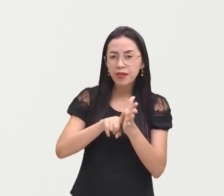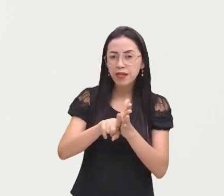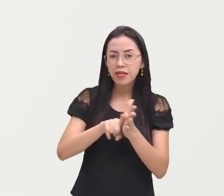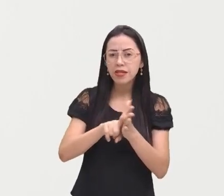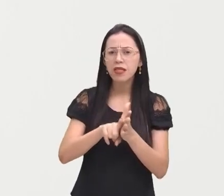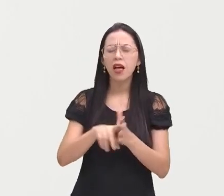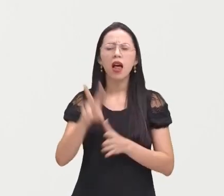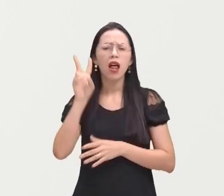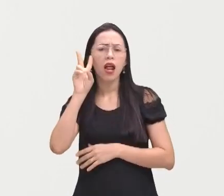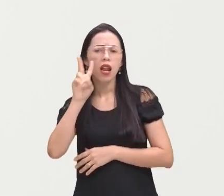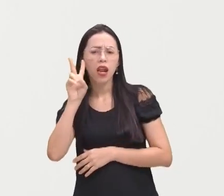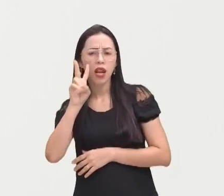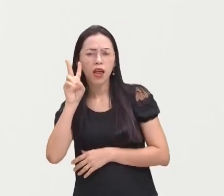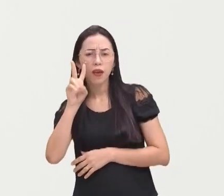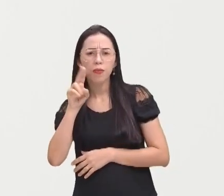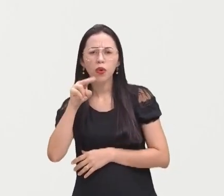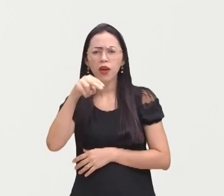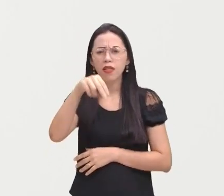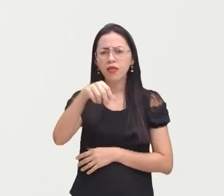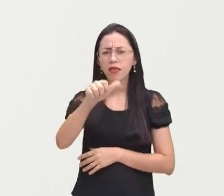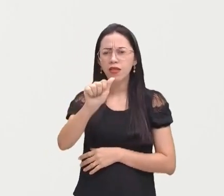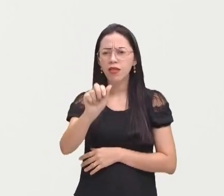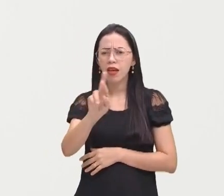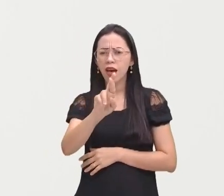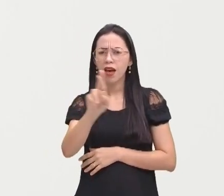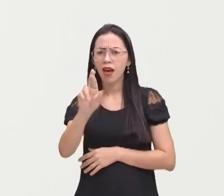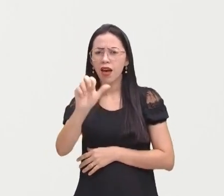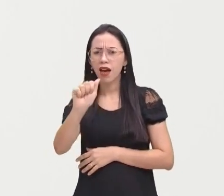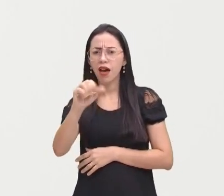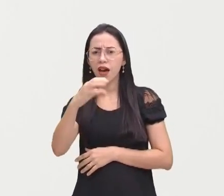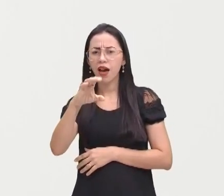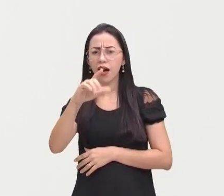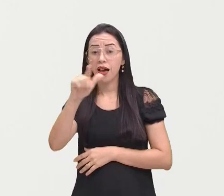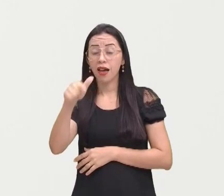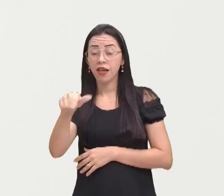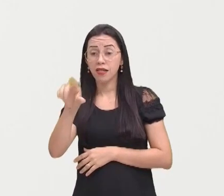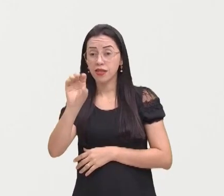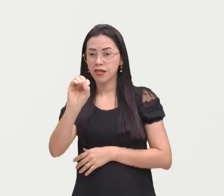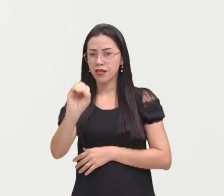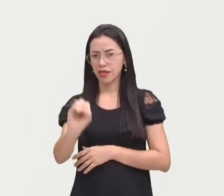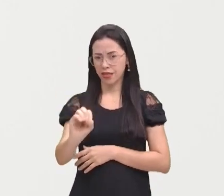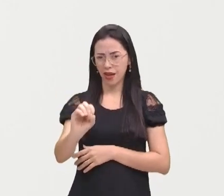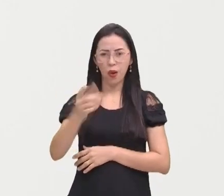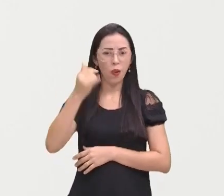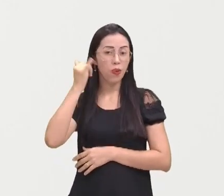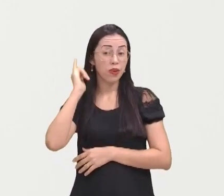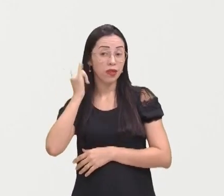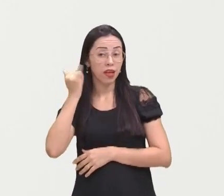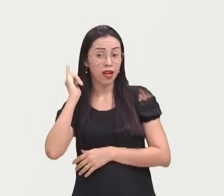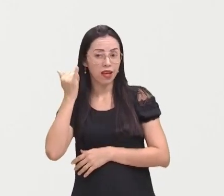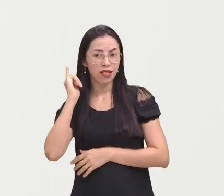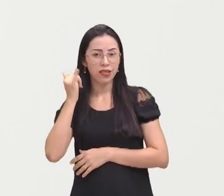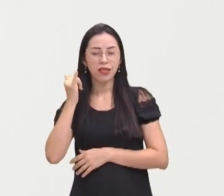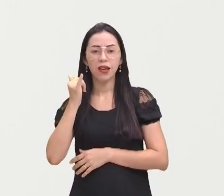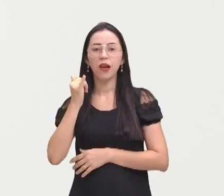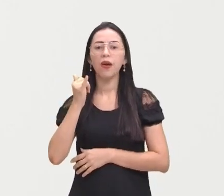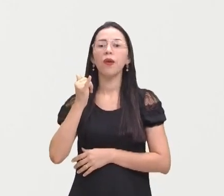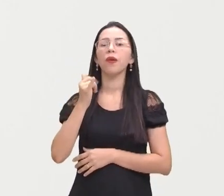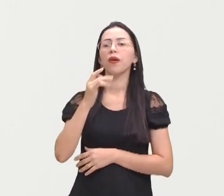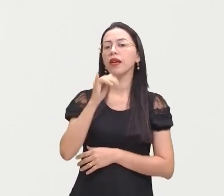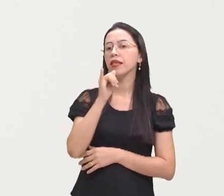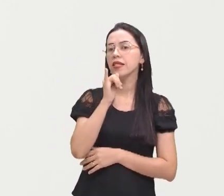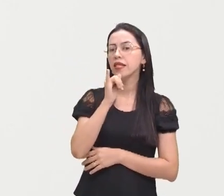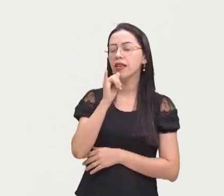Vocês se lembram o que é uma narração? É uma contação de algo que aconteceu. No caso aqui, crianças, é